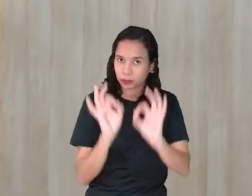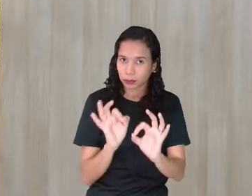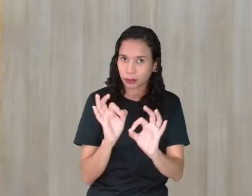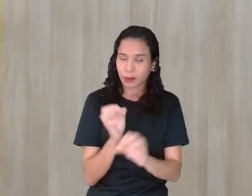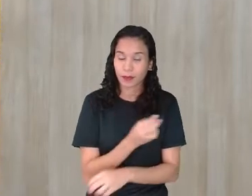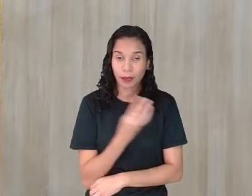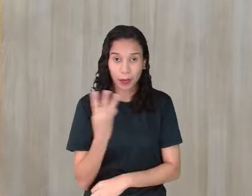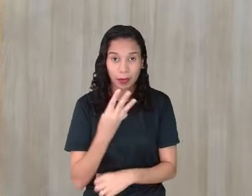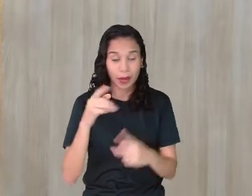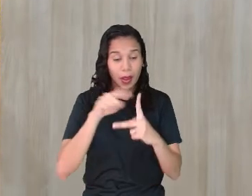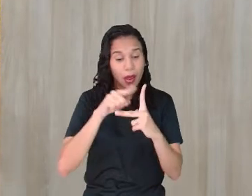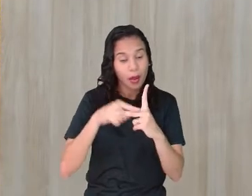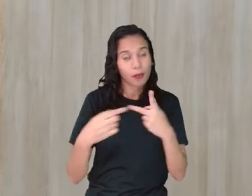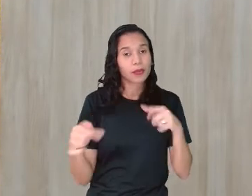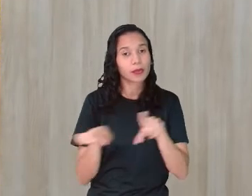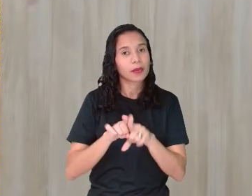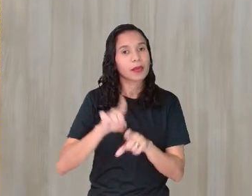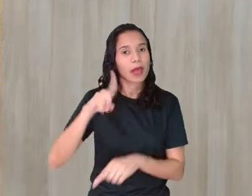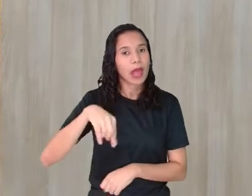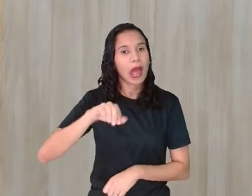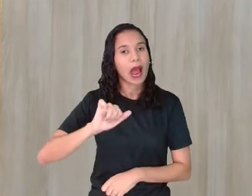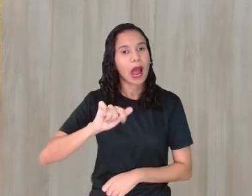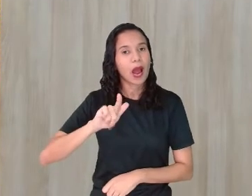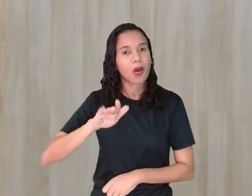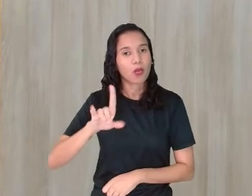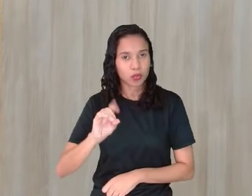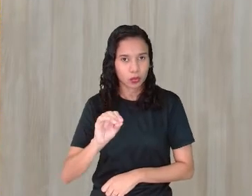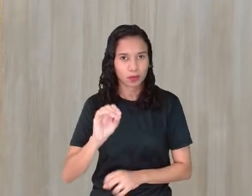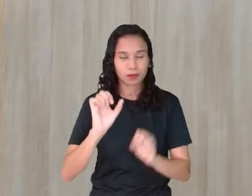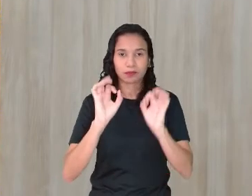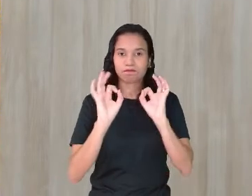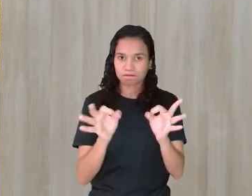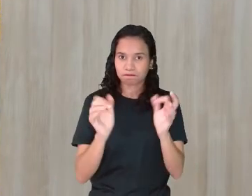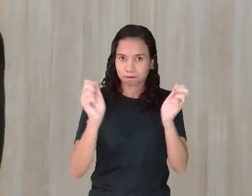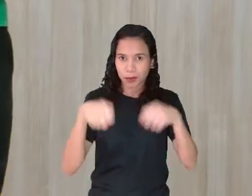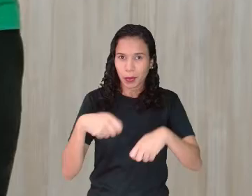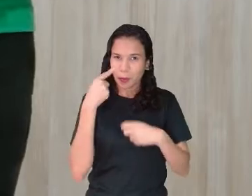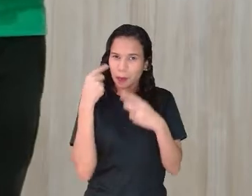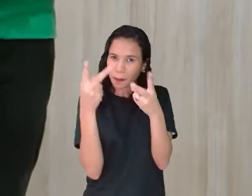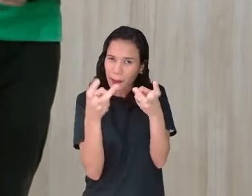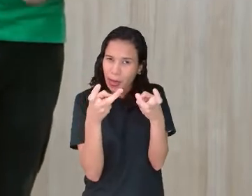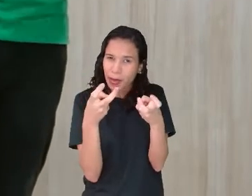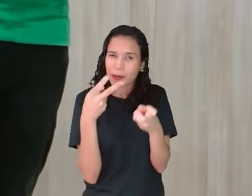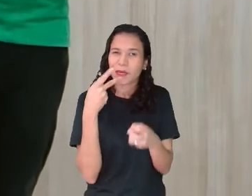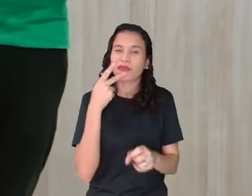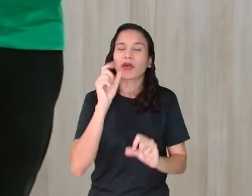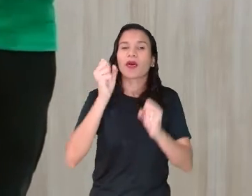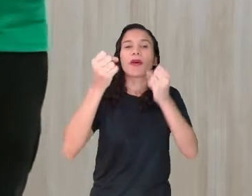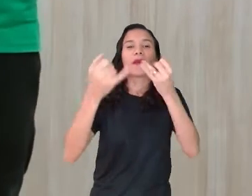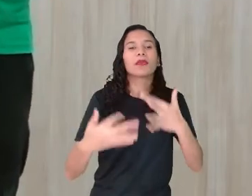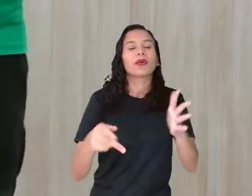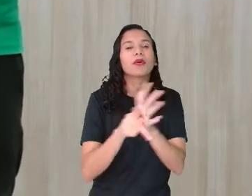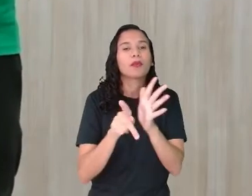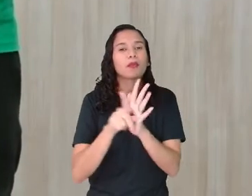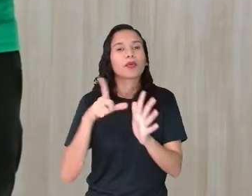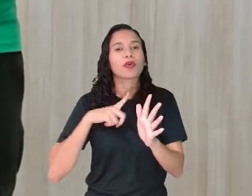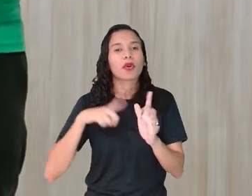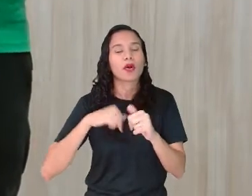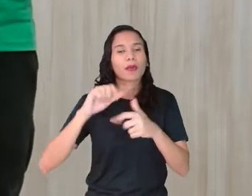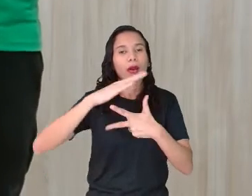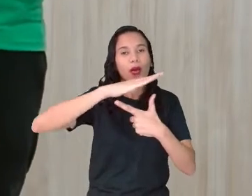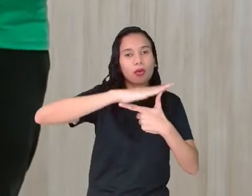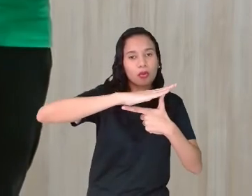tá? Então, o terceiro ângulo também é agudo, então o triângulo ele é acutângulo. Pode notar que quando eu falei lá do triângulo retângulo e